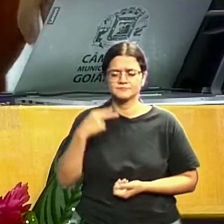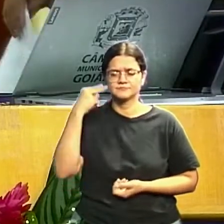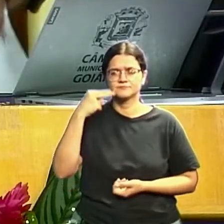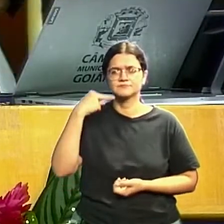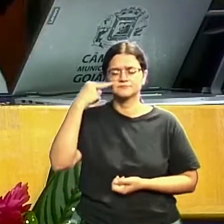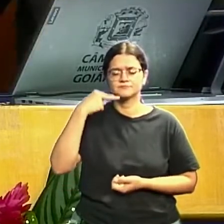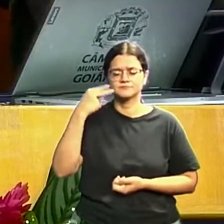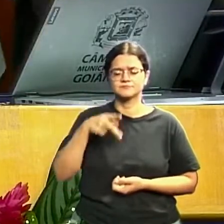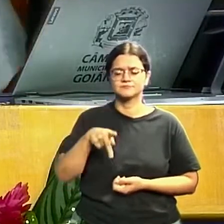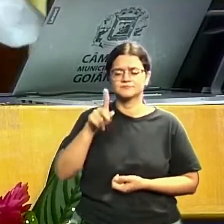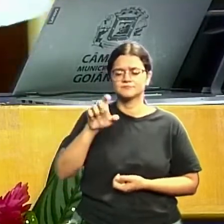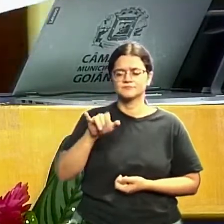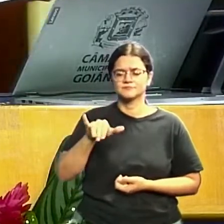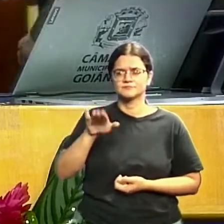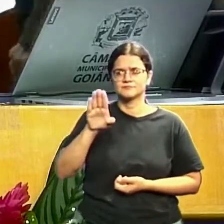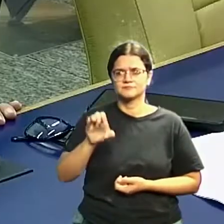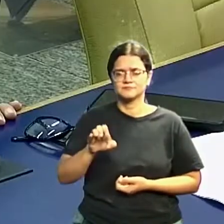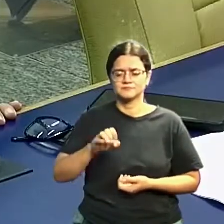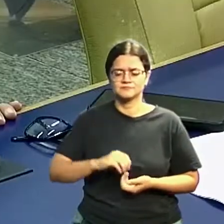Vereador Cleber Moraes.